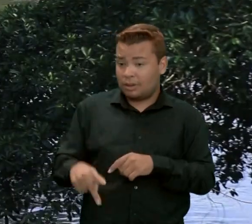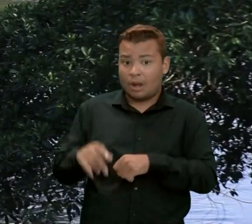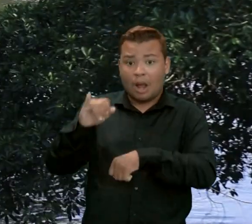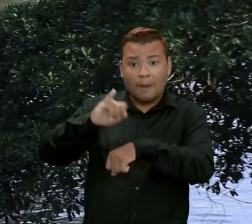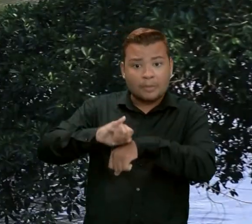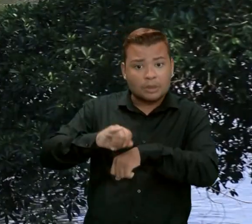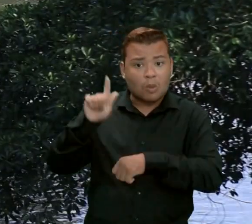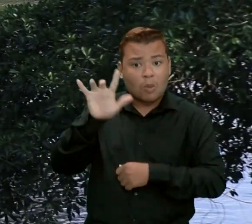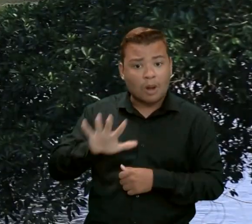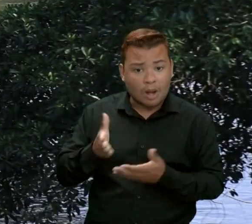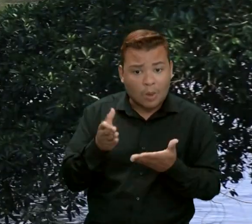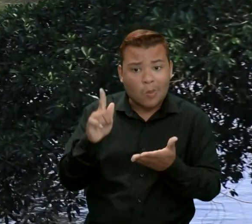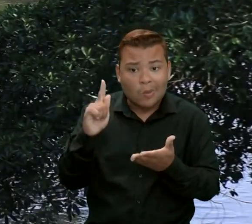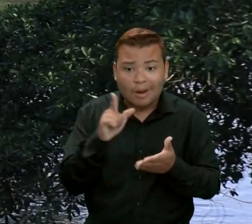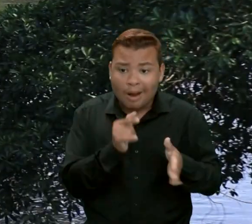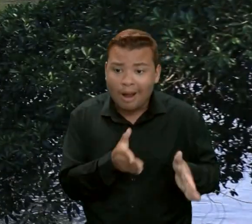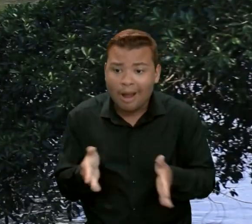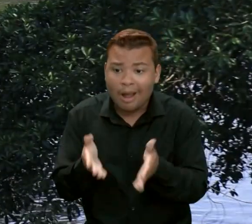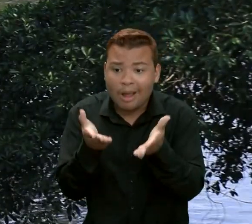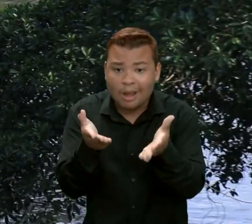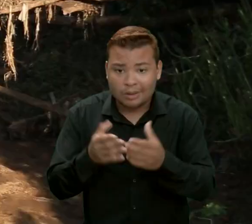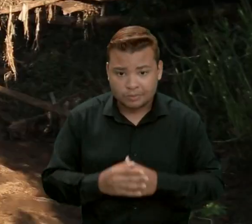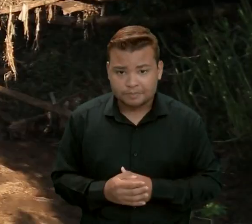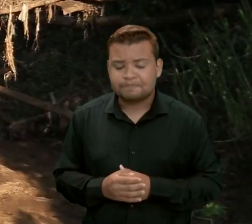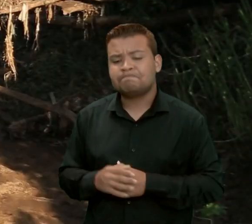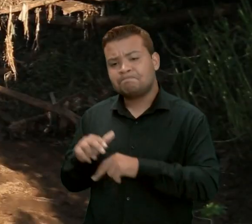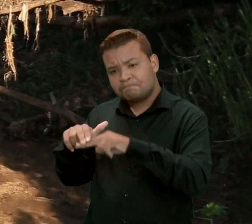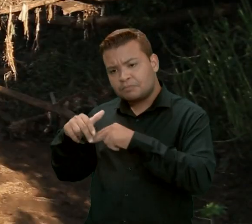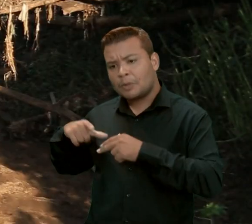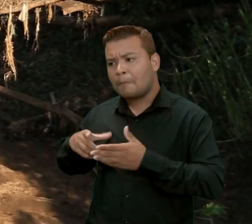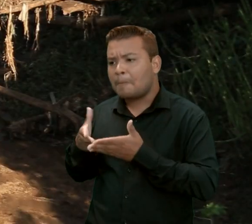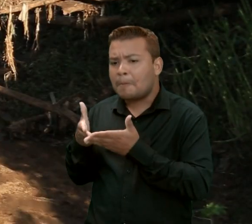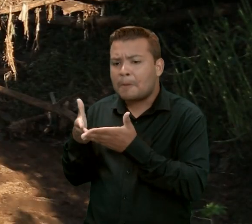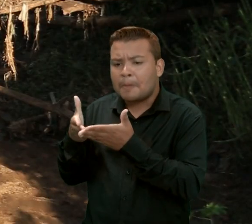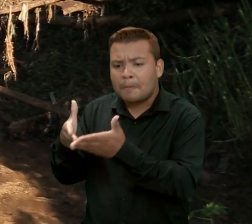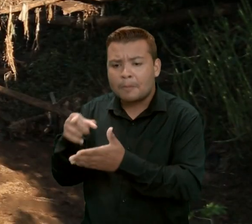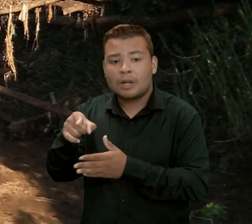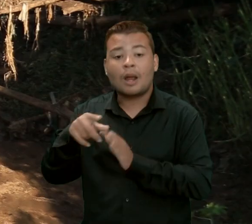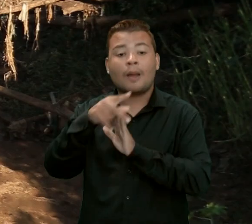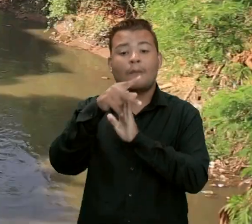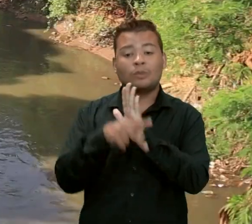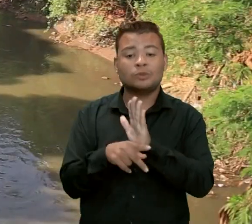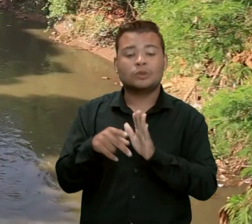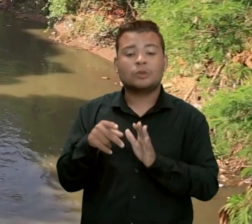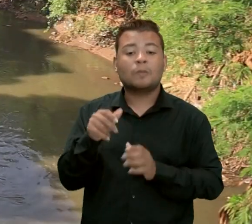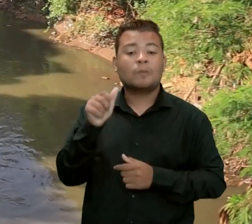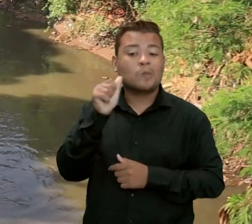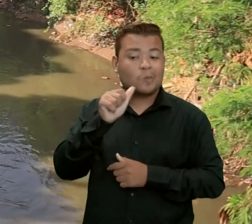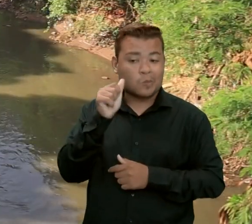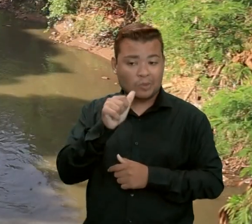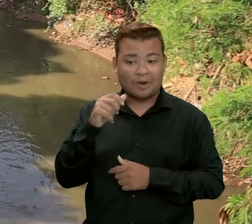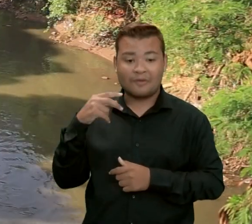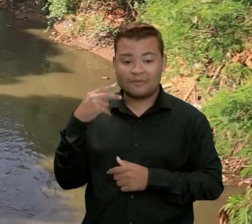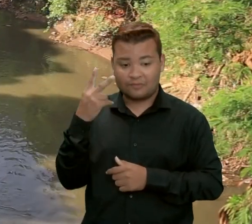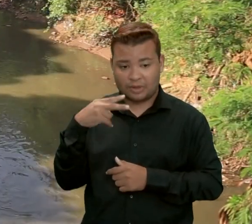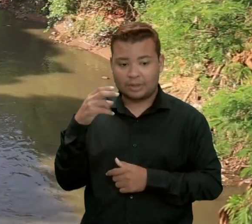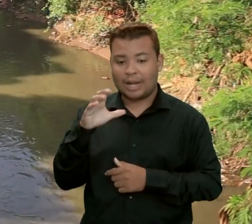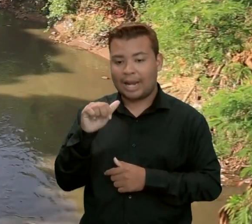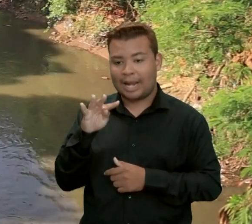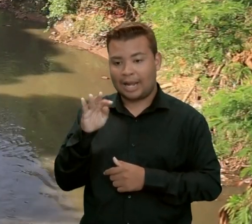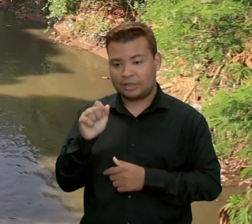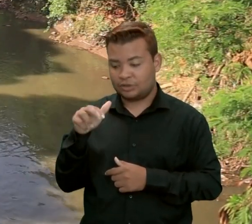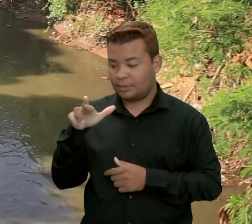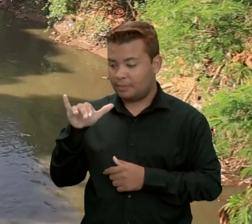A Expedição Meia Ponte veio com esse intuito. O projeto da vereadora Kátia Maria tem a participação de